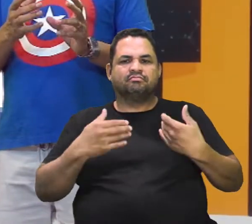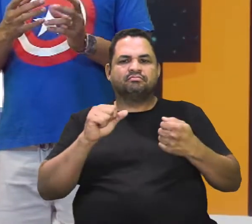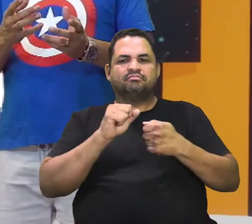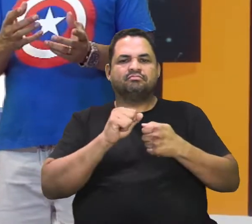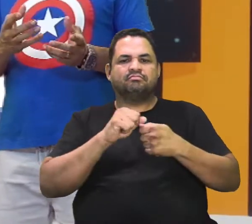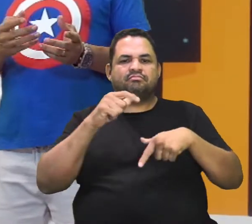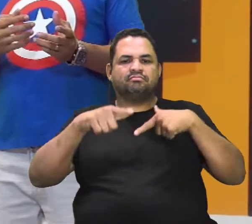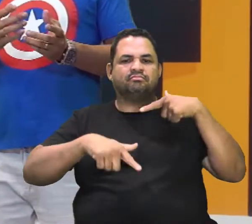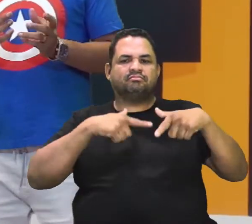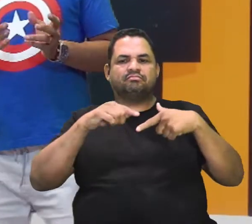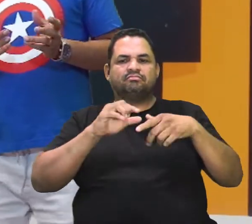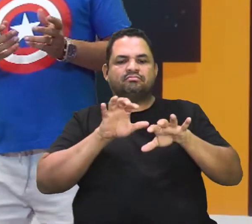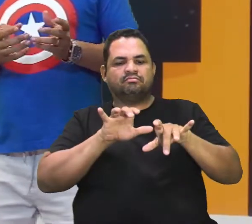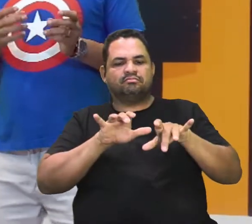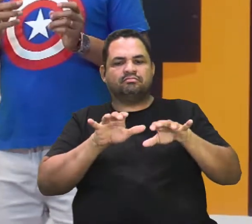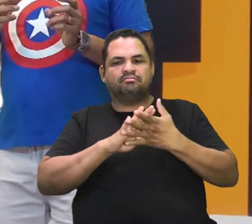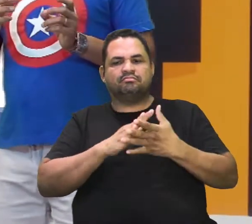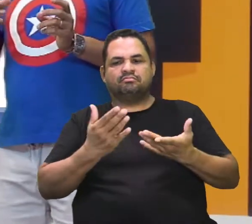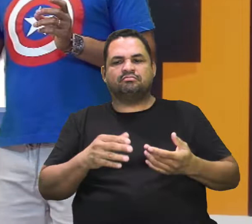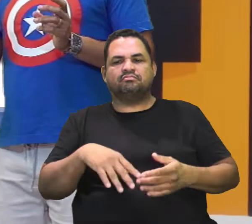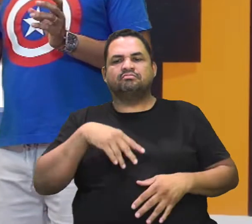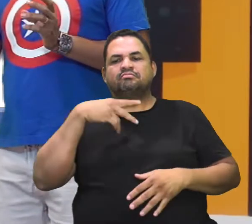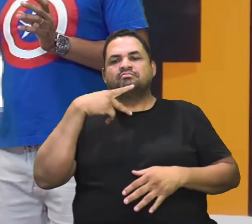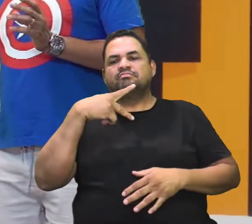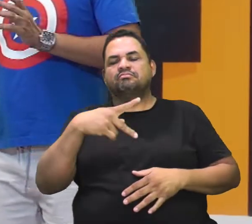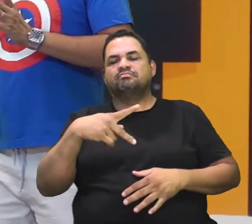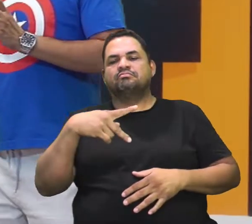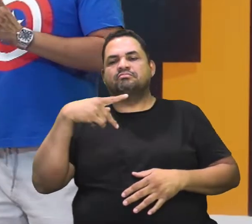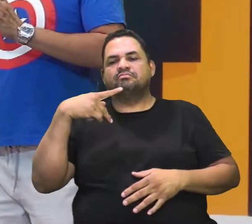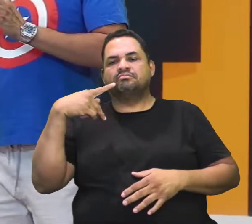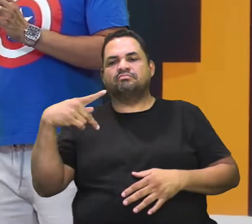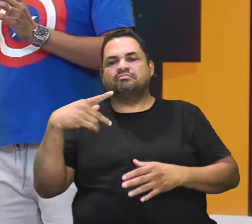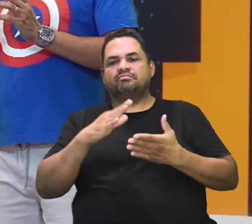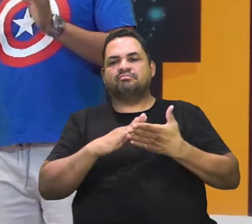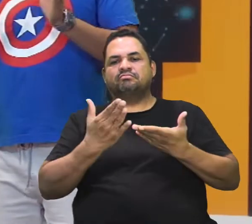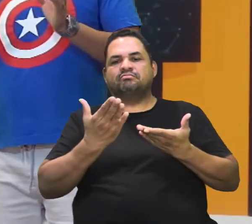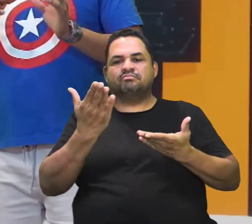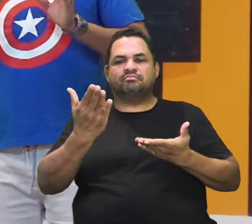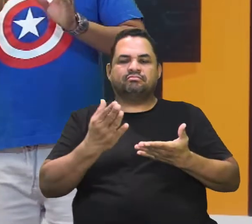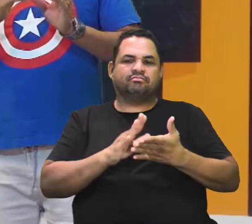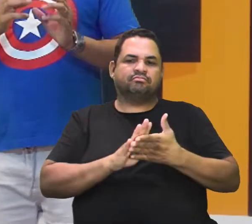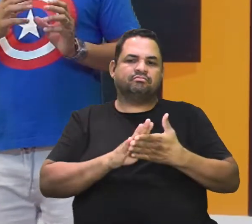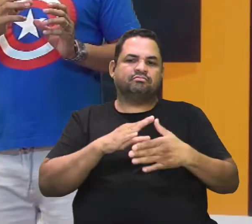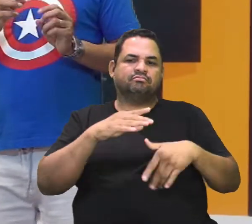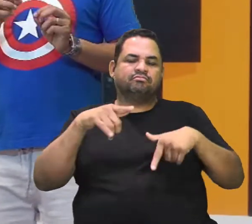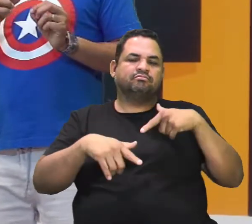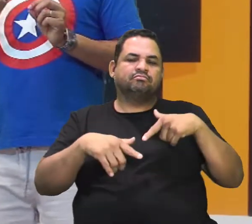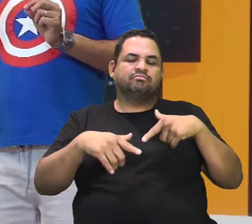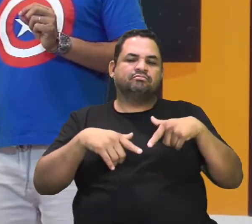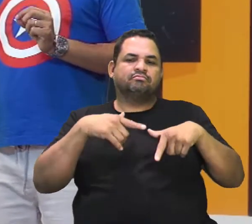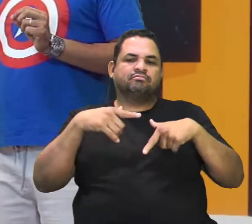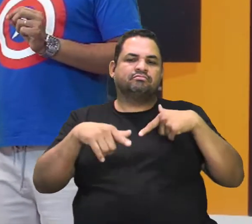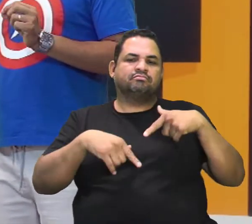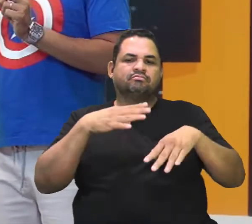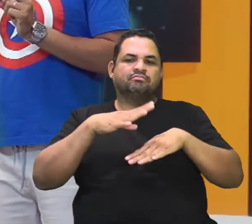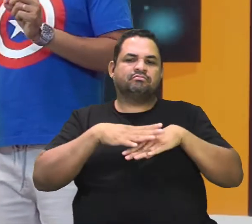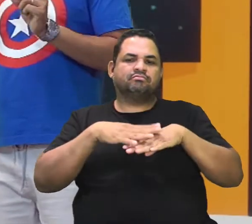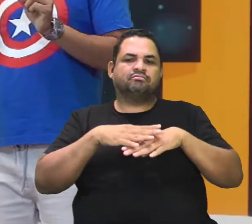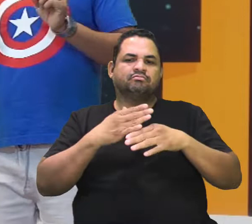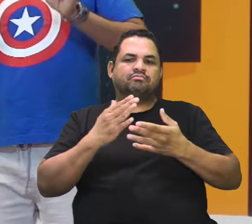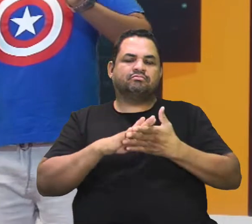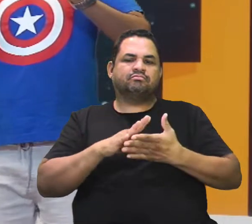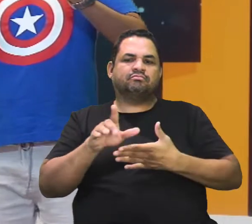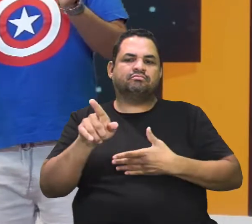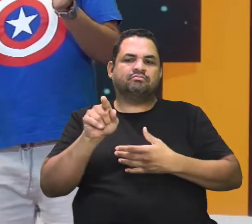um trabalho no computador, no PowerPoint, e aí você tem que colocar uma circunferência. Trabalho de matemática, você tem que colocar uma circunferência. Se você